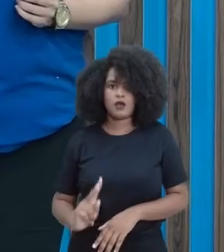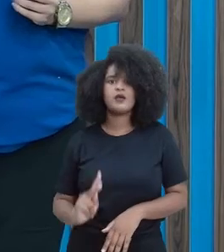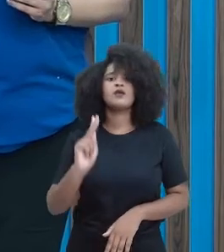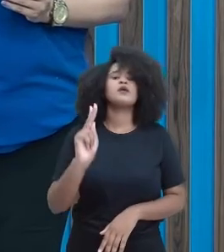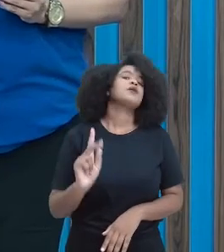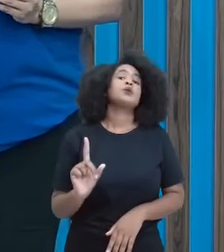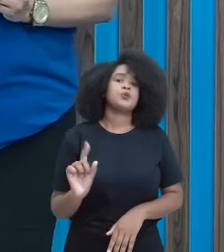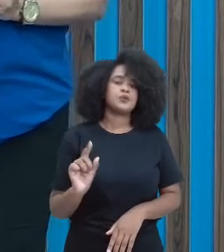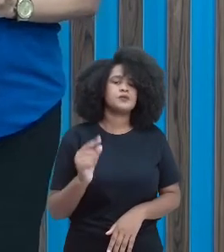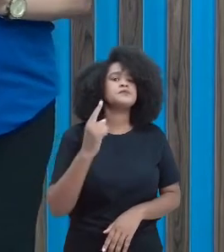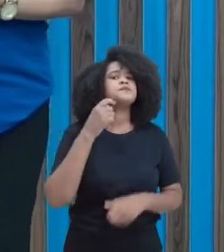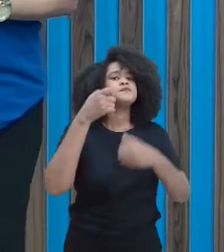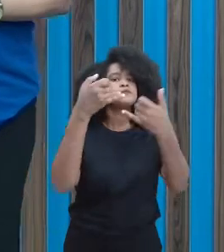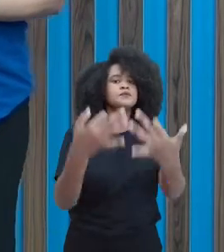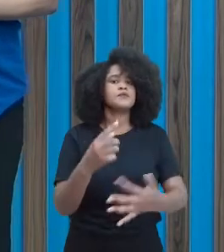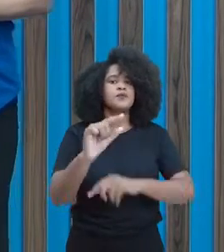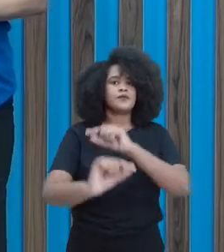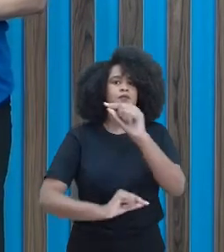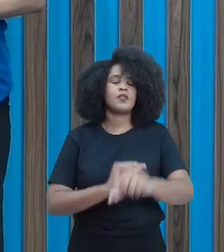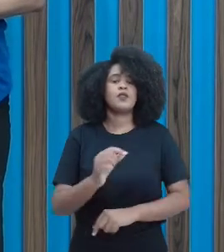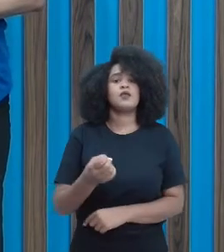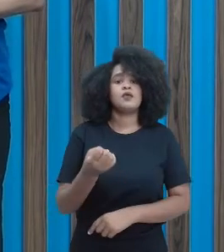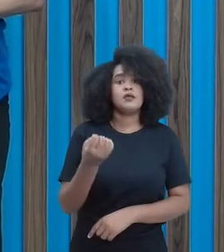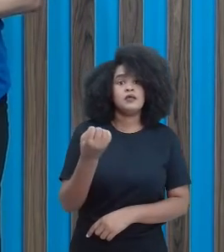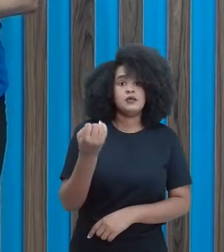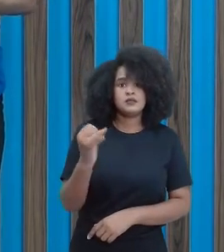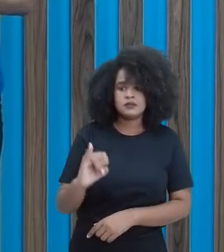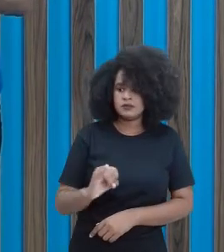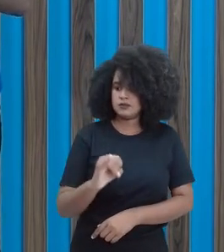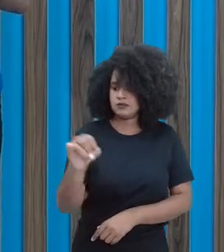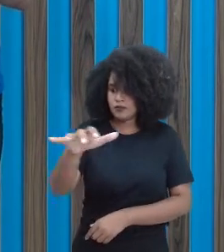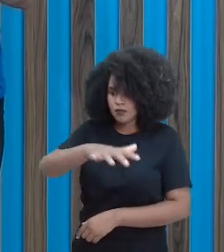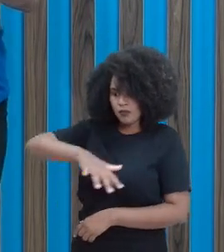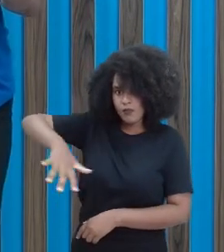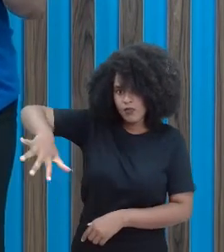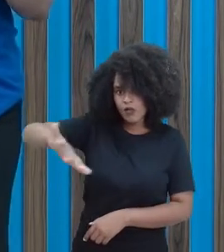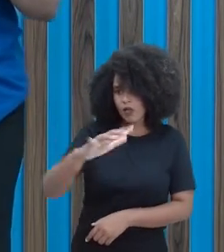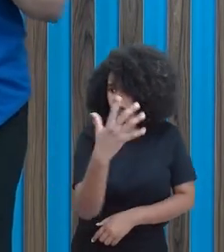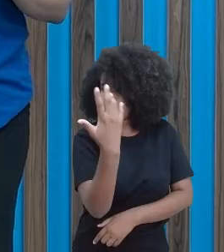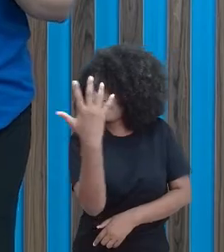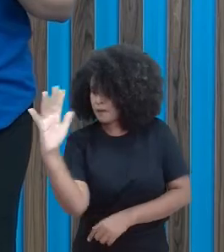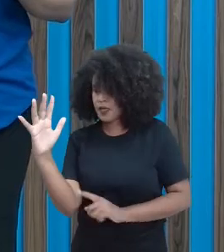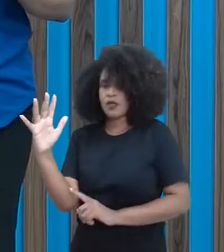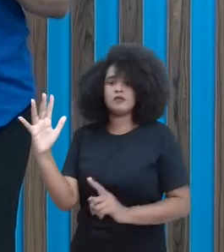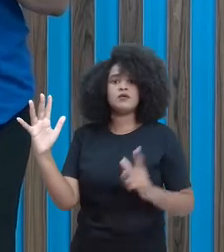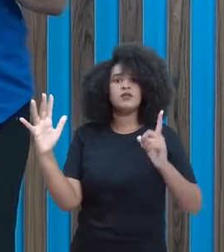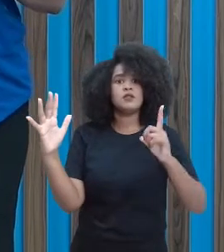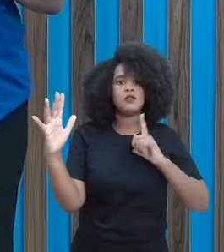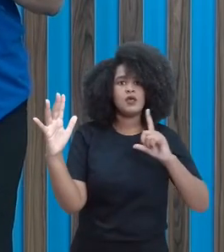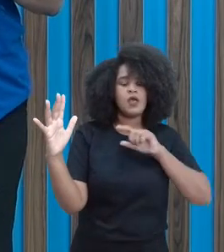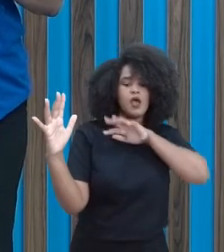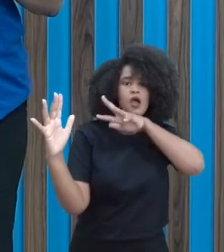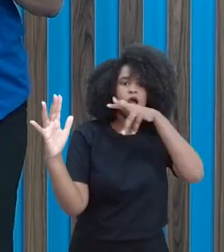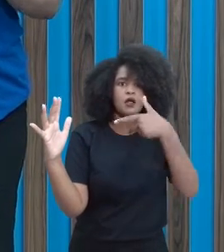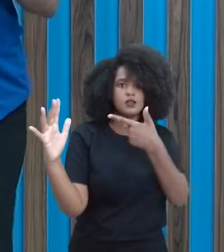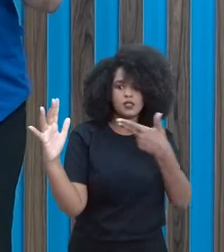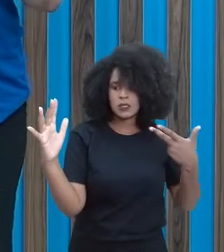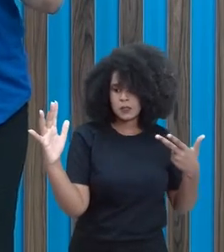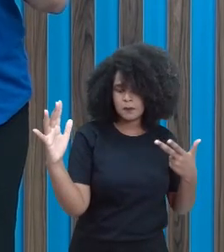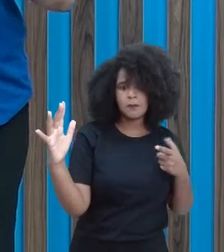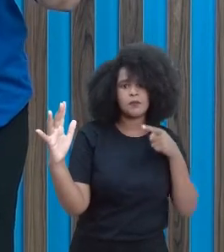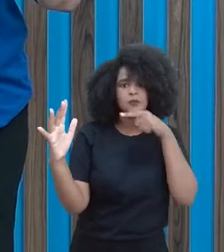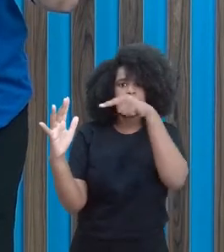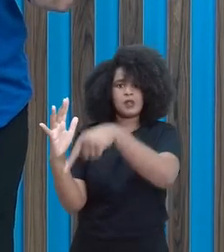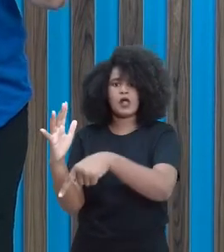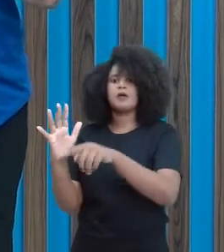Ele falava que alterações ambientais, ou seja, se um organismo está vivendo ali naquele ambiente